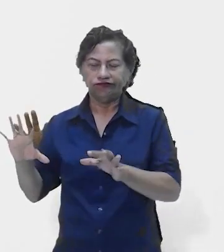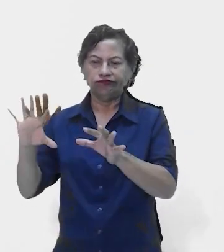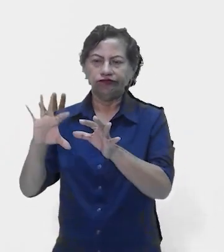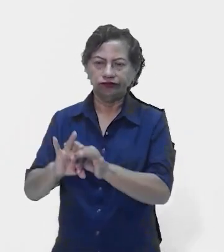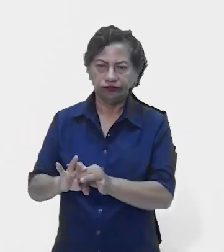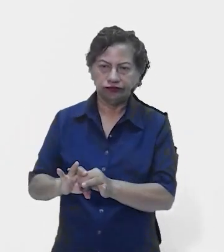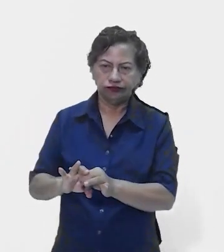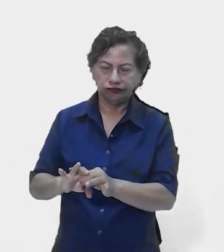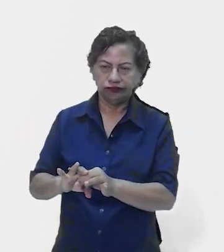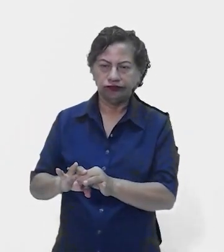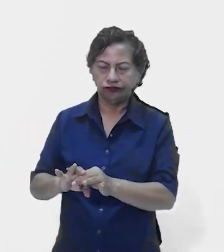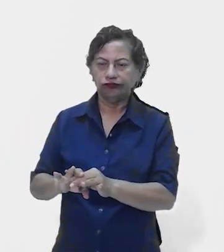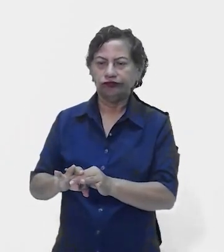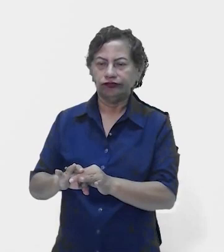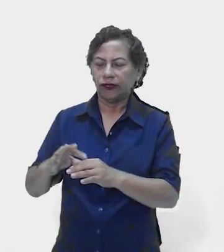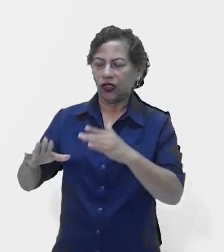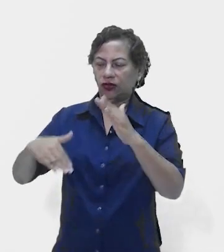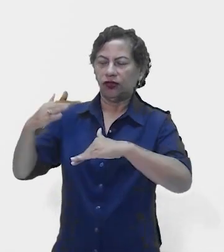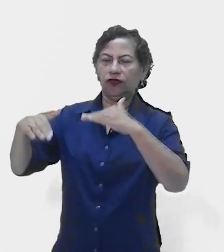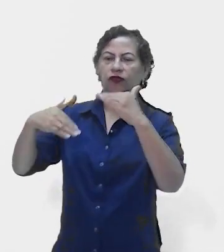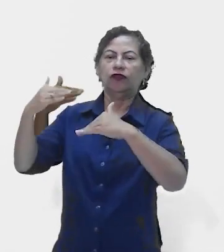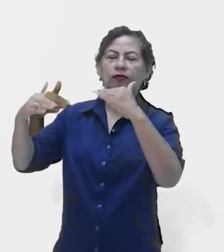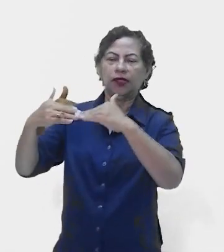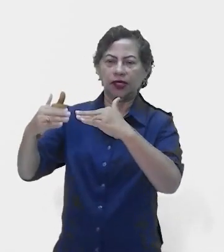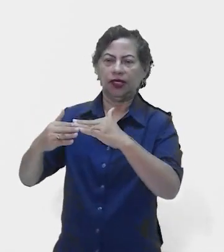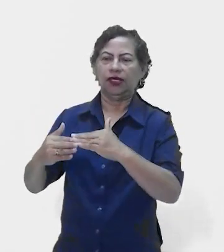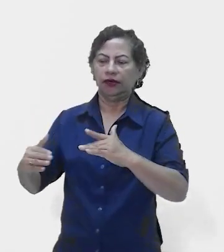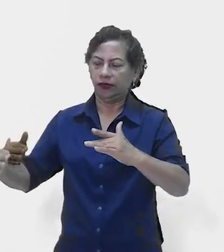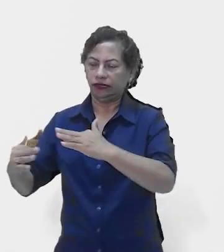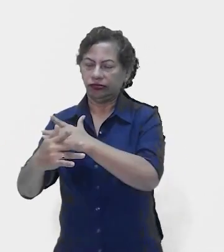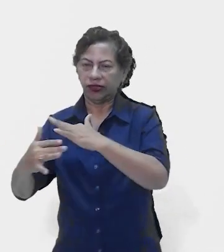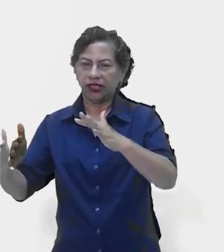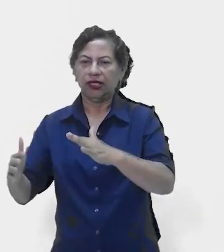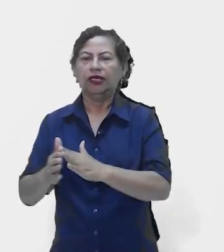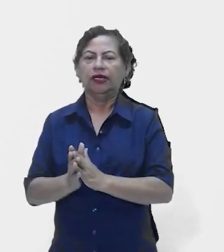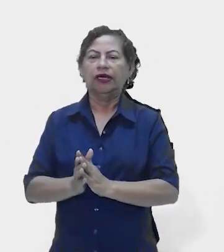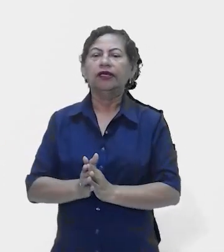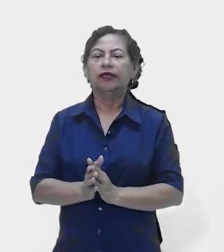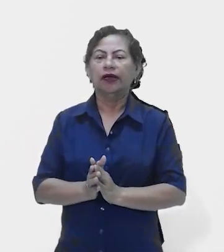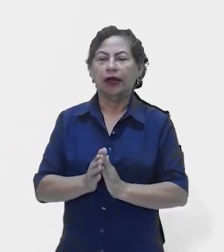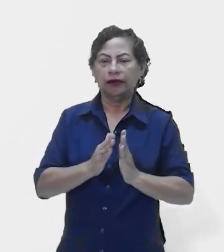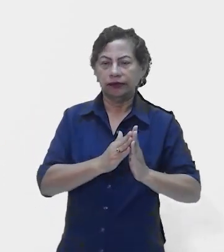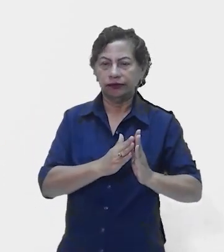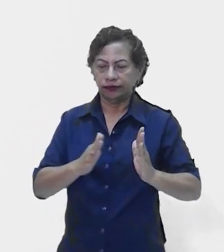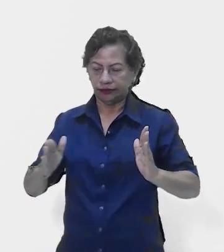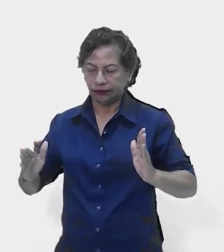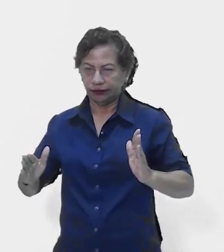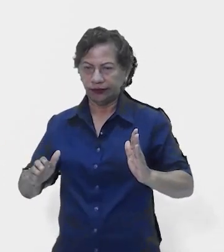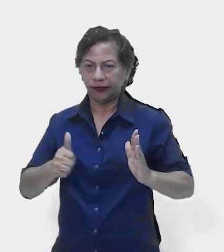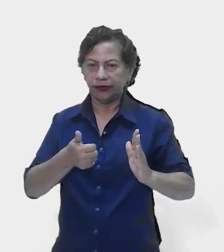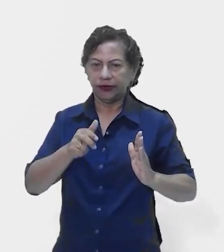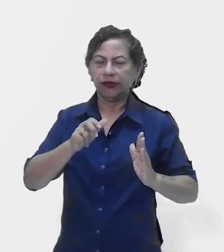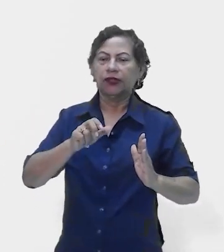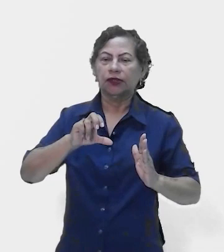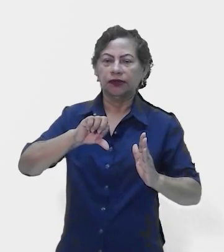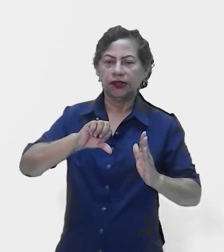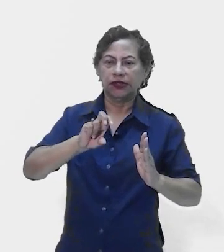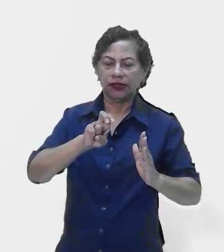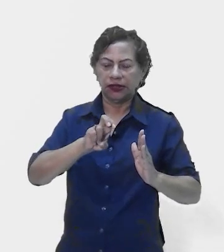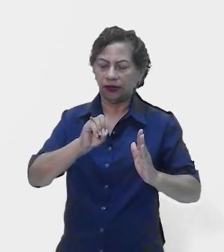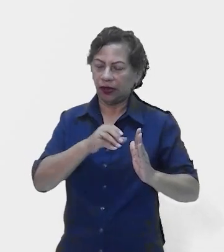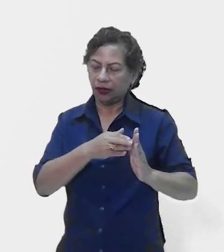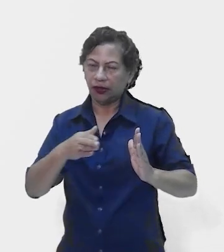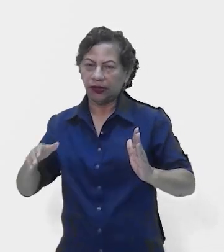do processo de urbanização. E a partir das décadas de 50 e 60, a urbanização se tornou ainda